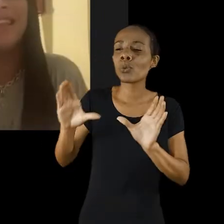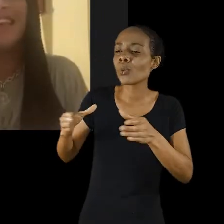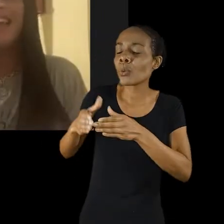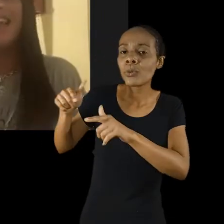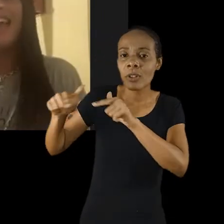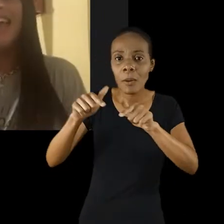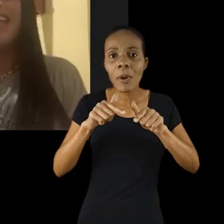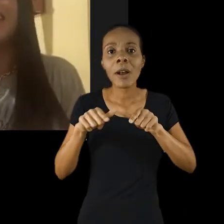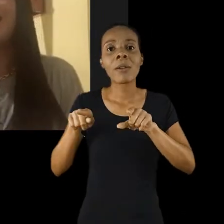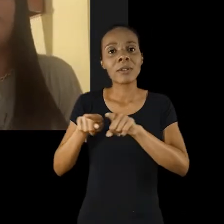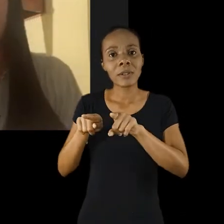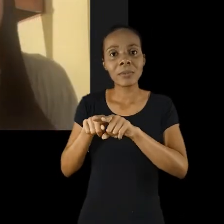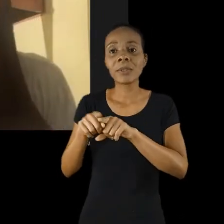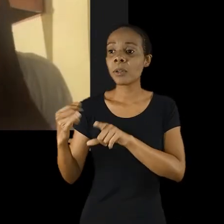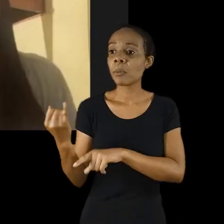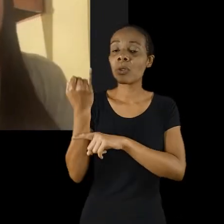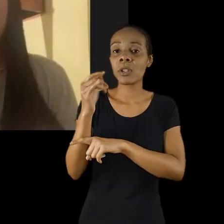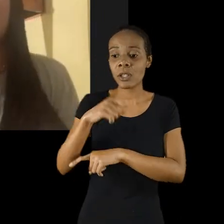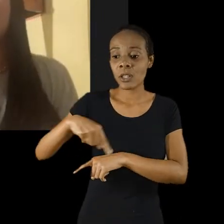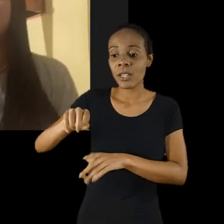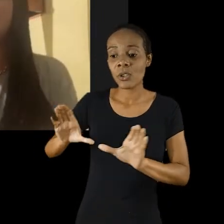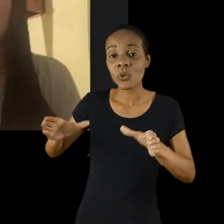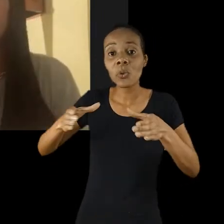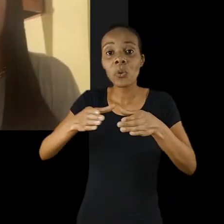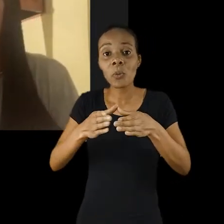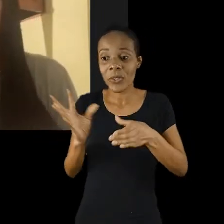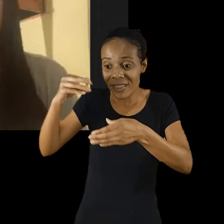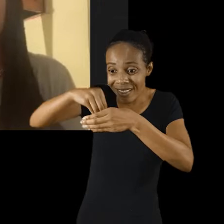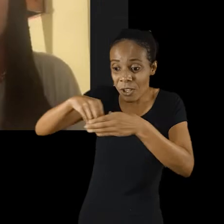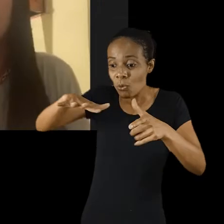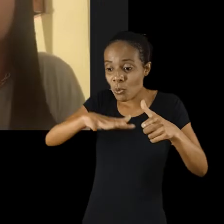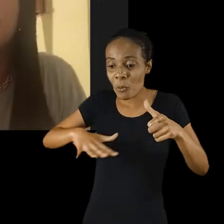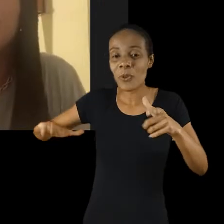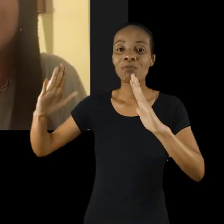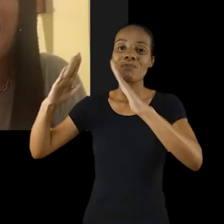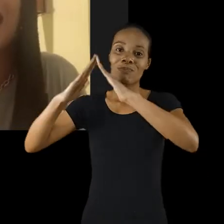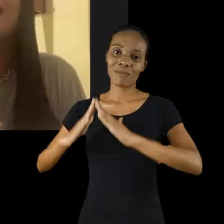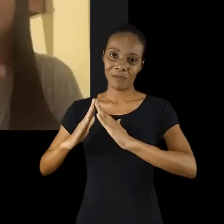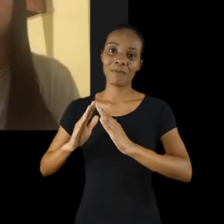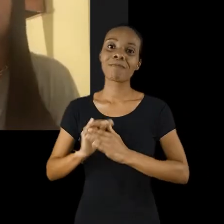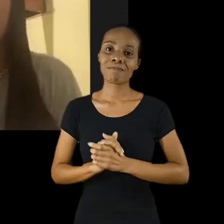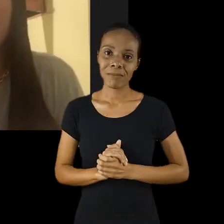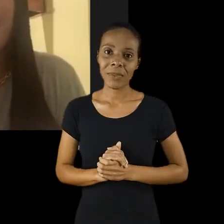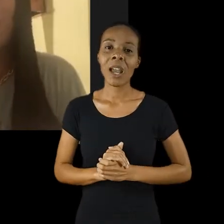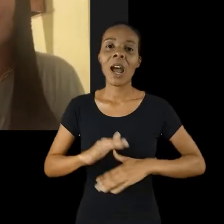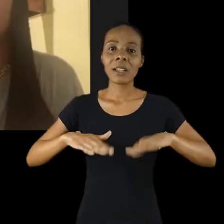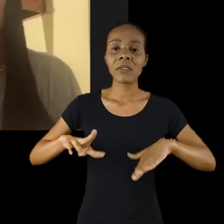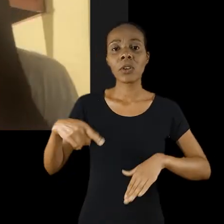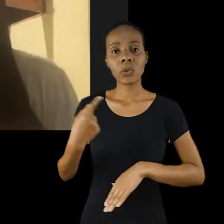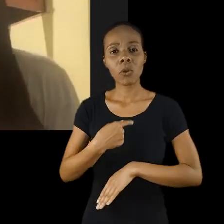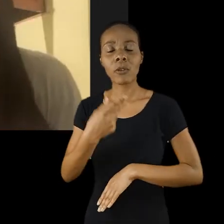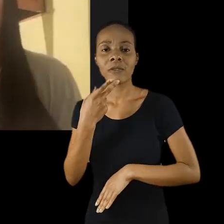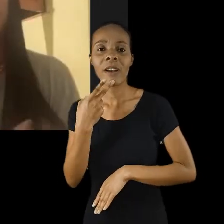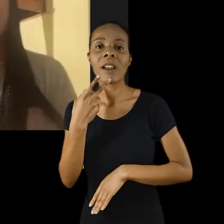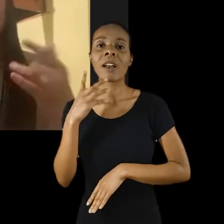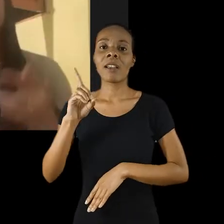dele, né? E aí é muito isso, assim, né? A gente, enquanto movimento preto, a gente fala muito de Dandara, de Zumbi, de Aquatunes, e